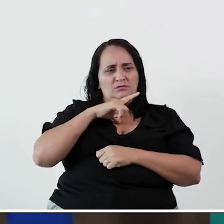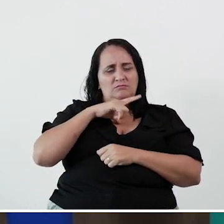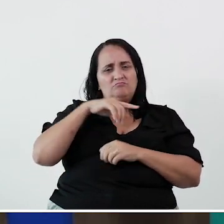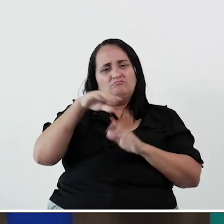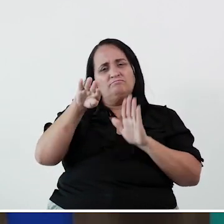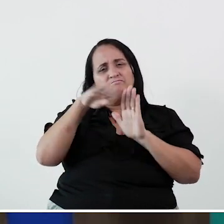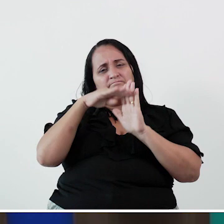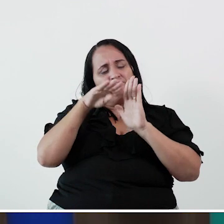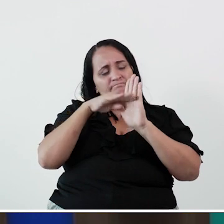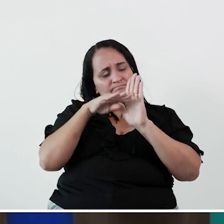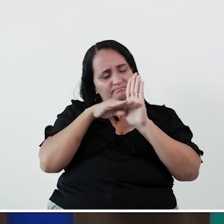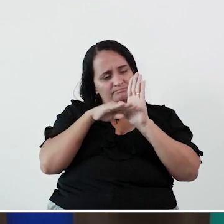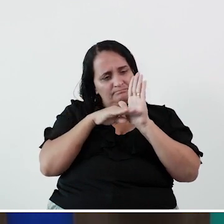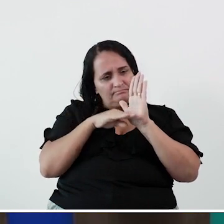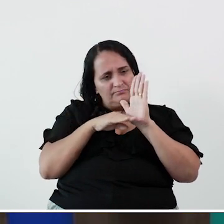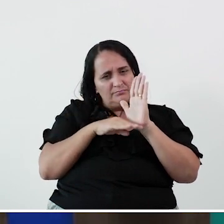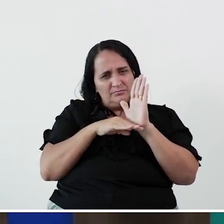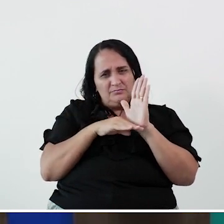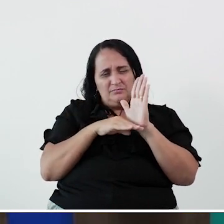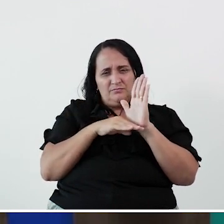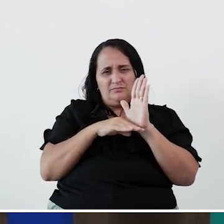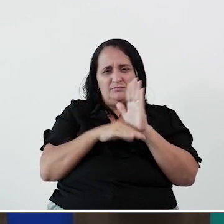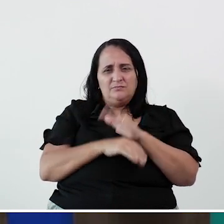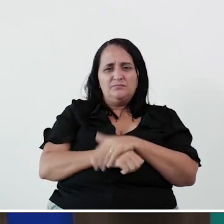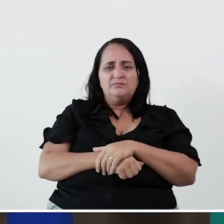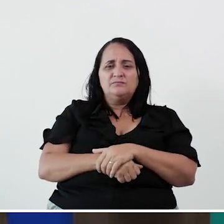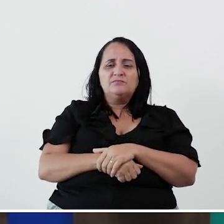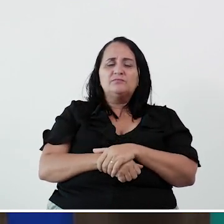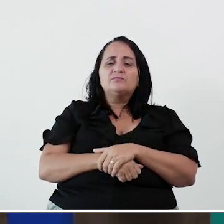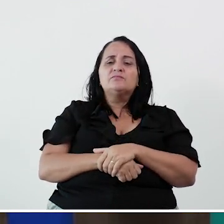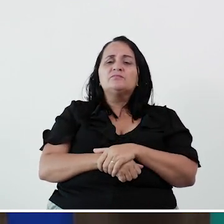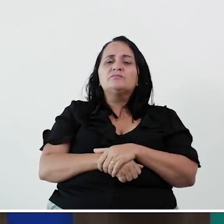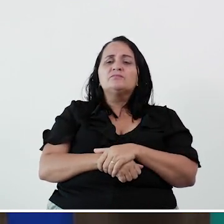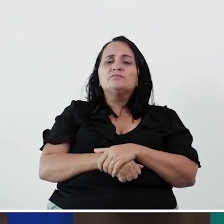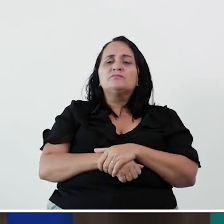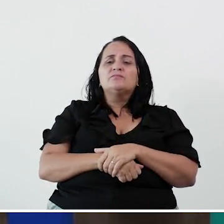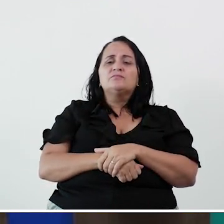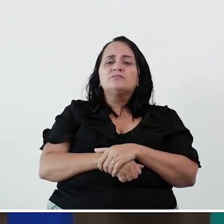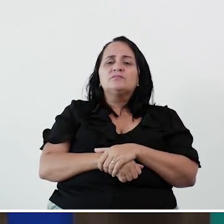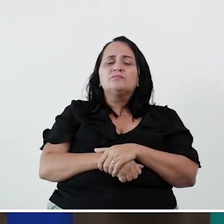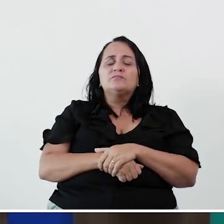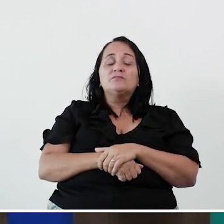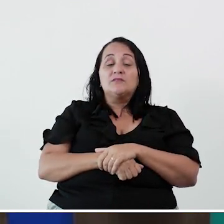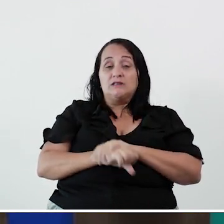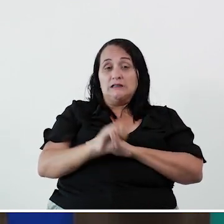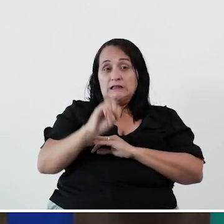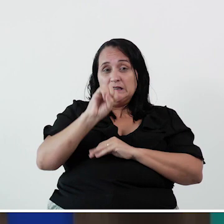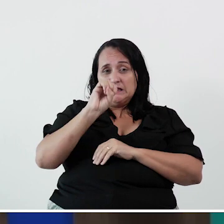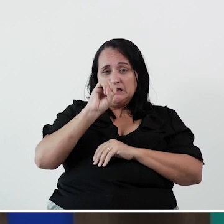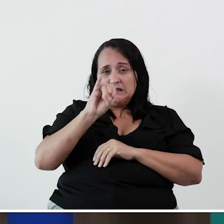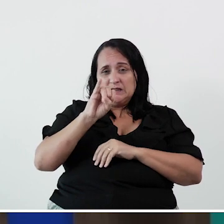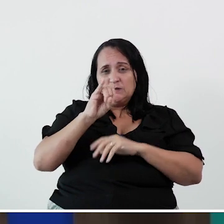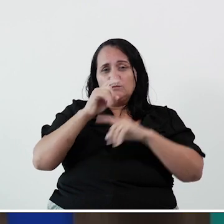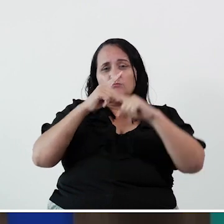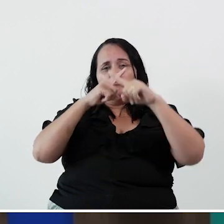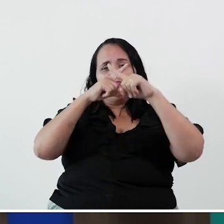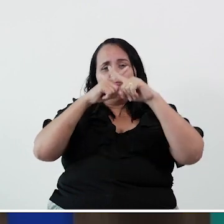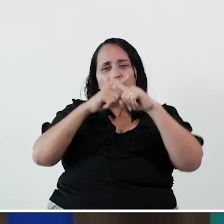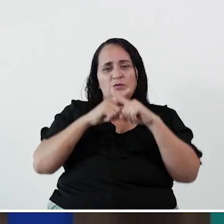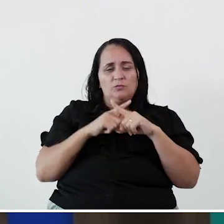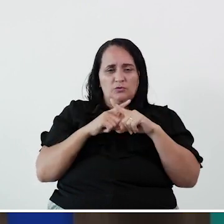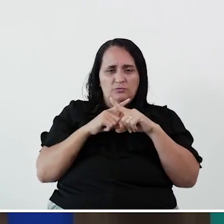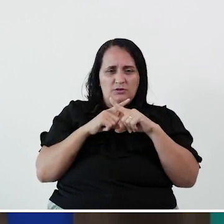para resolver. Primeira operação que eu resolvo, se eu tiver multiplicação e divisão,